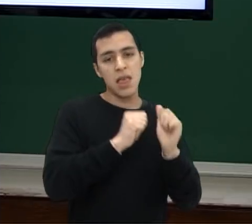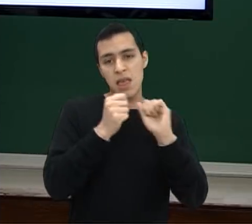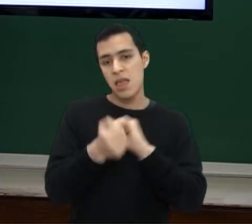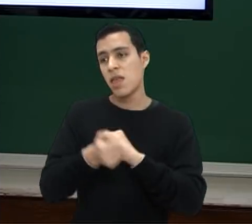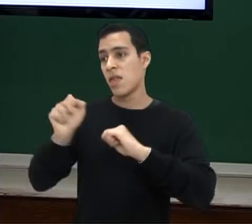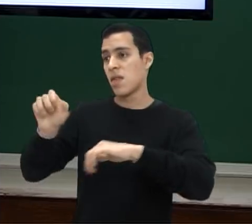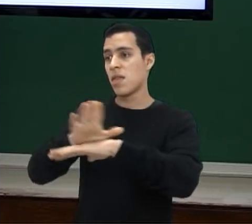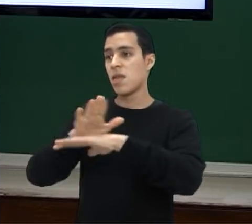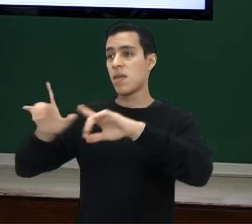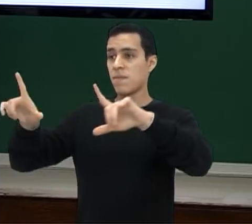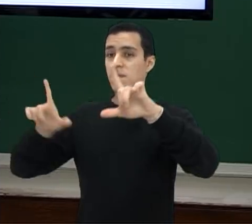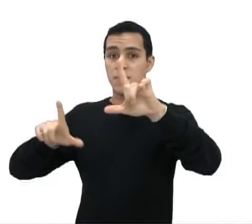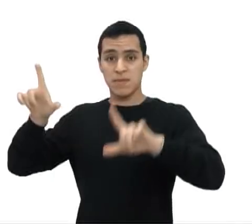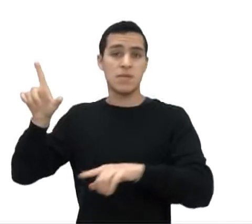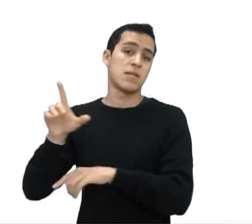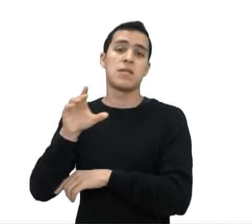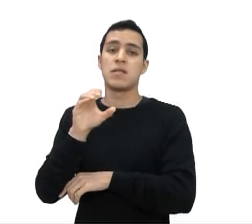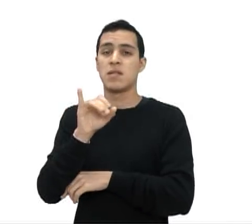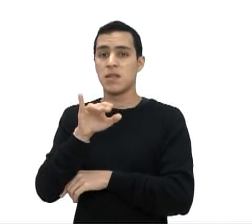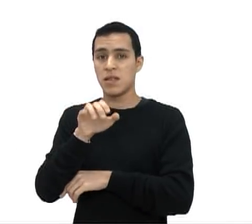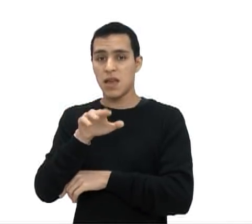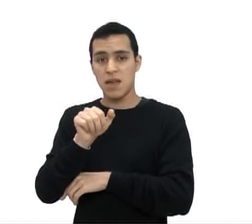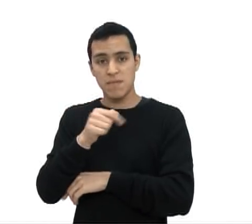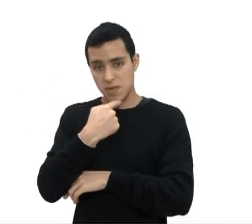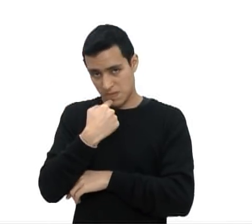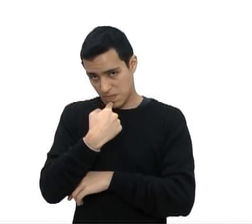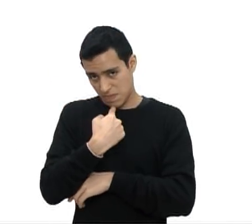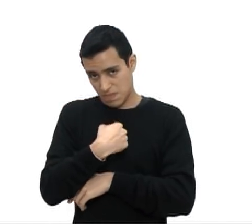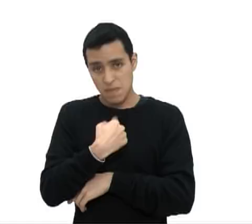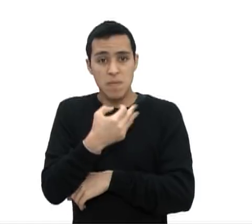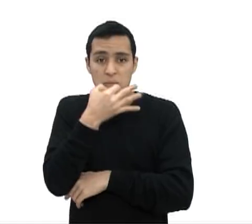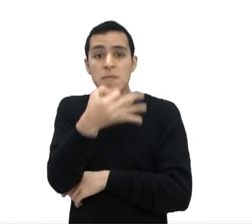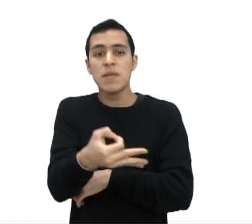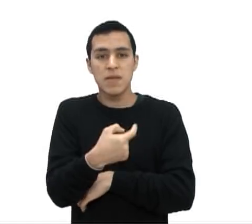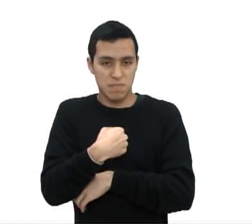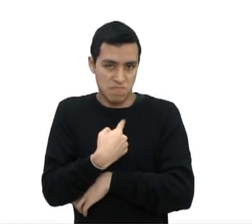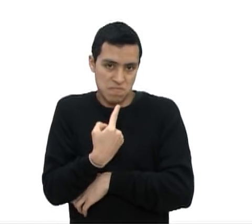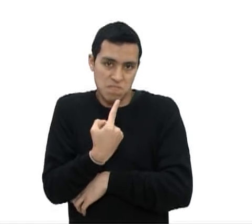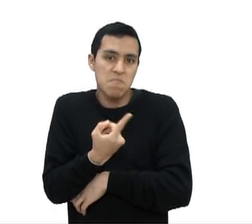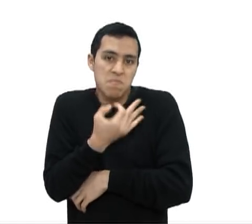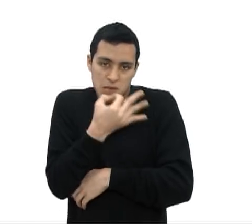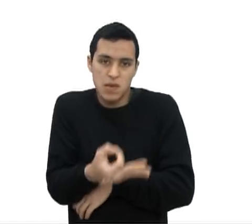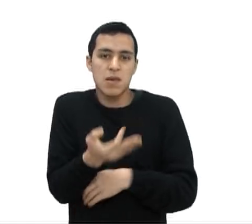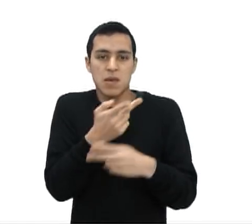para o cinema. Né? Então fica aqui uma sugestão, né? A gente tem aqui